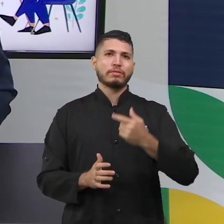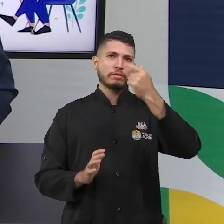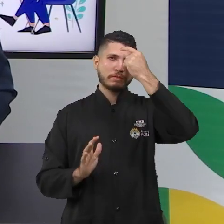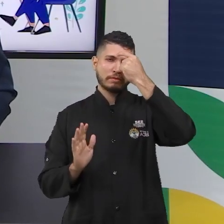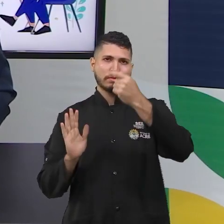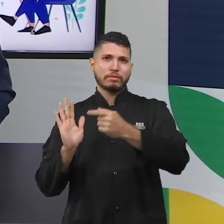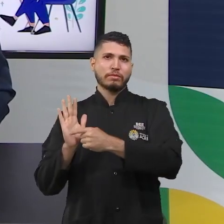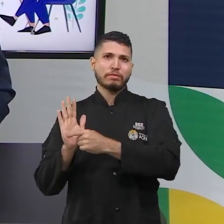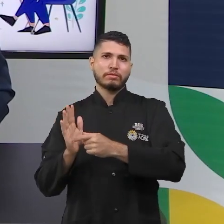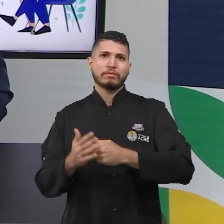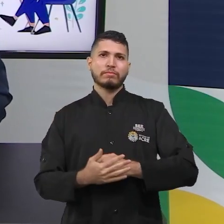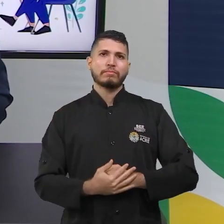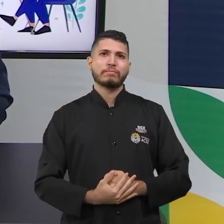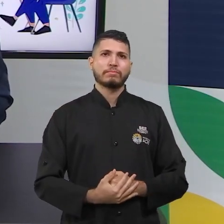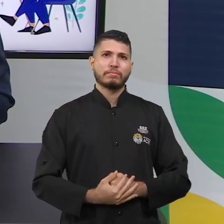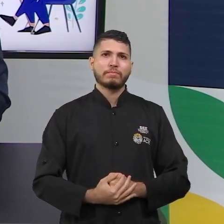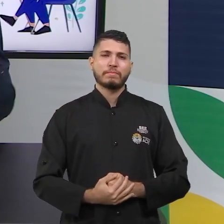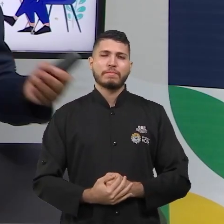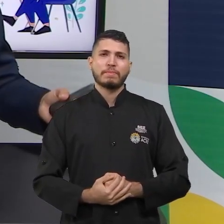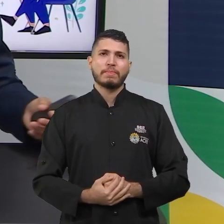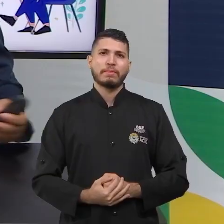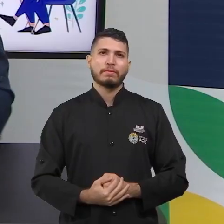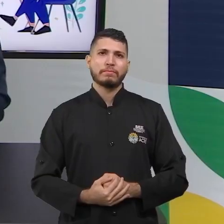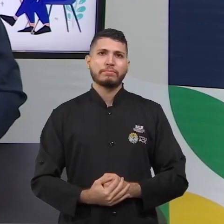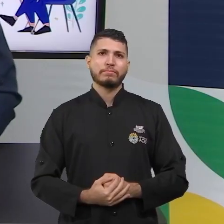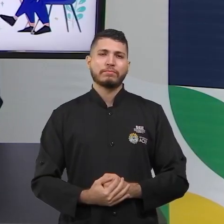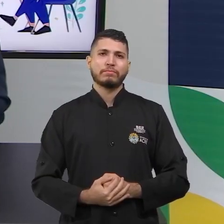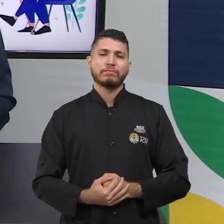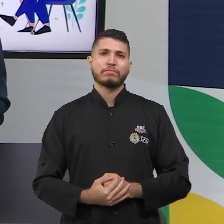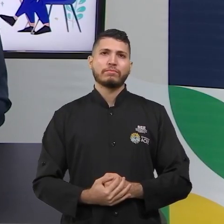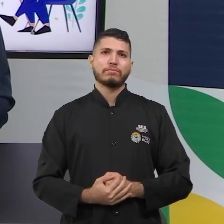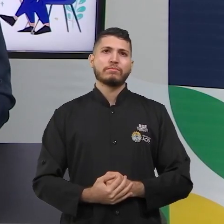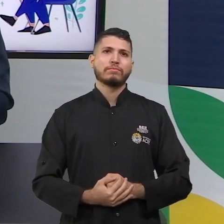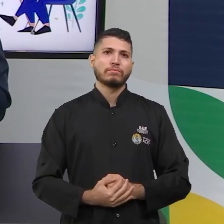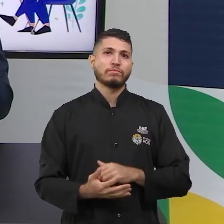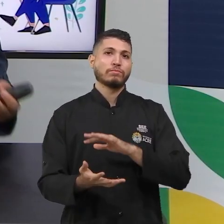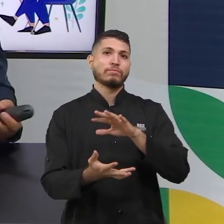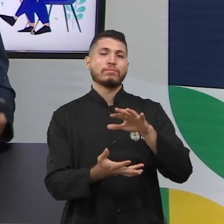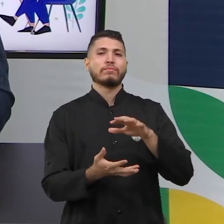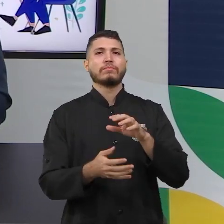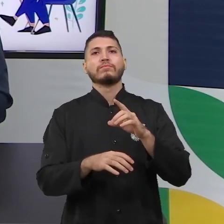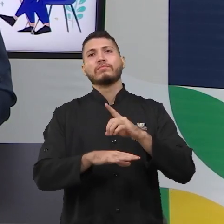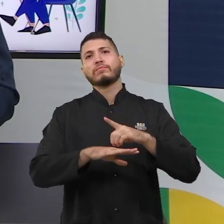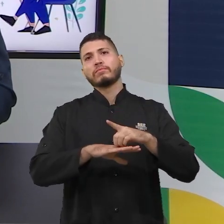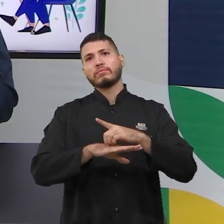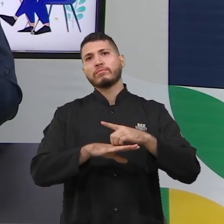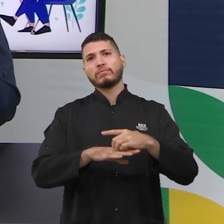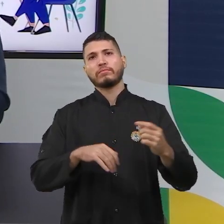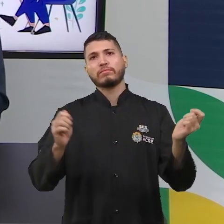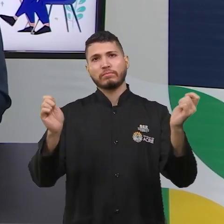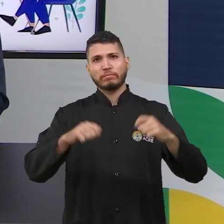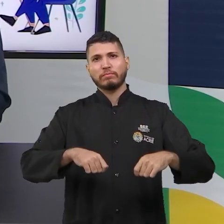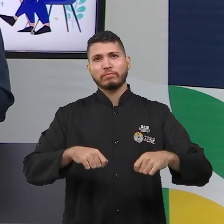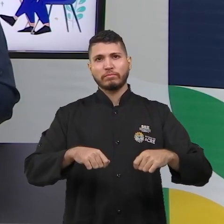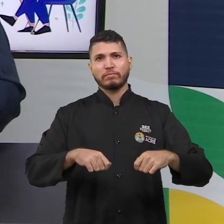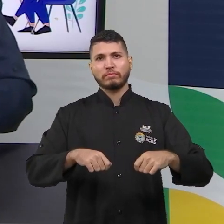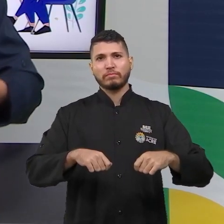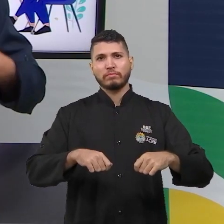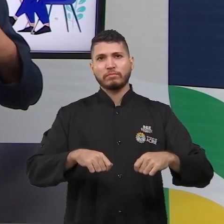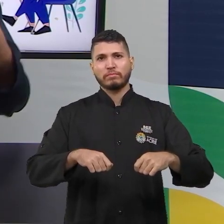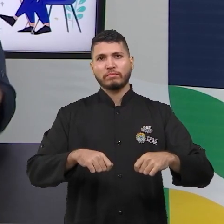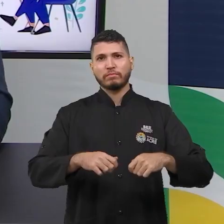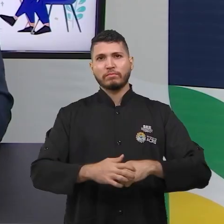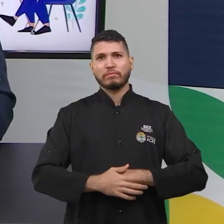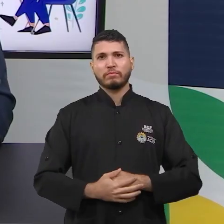da inteligência artificial, ou seja, o mundo digital aí nos mostrando que é capaz de